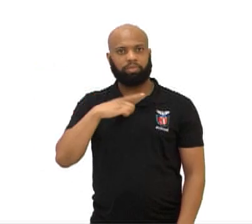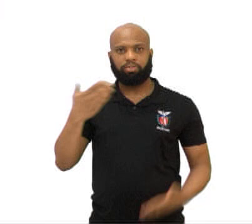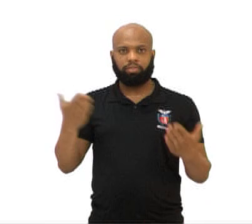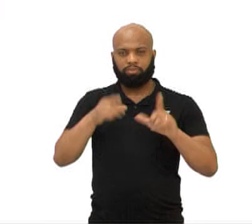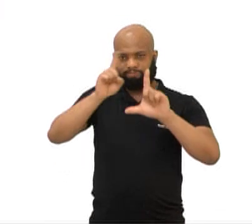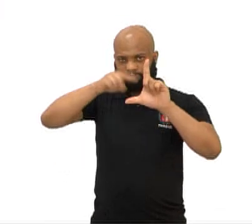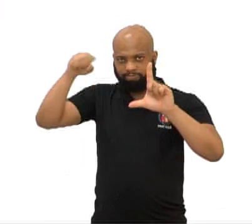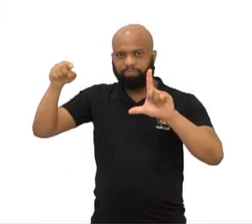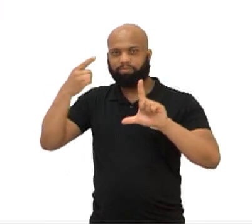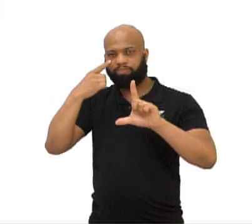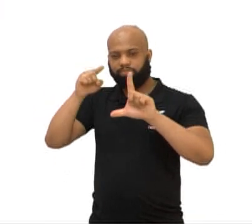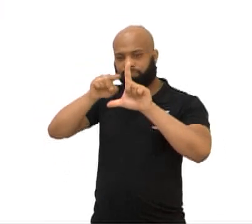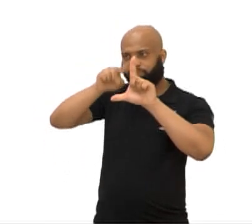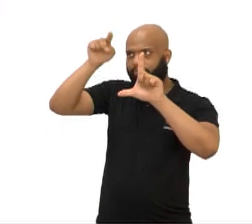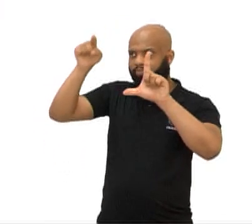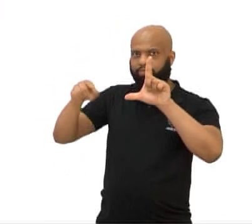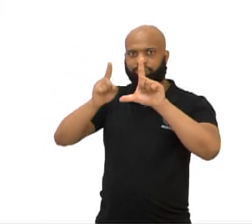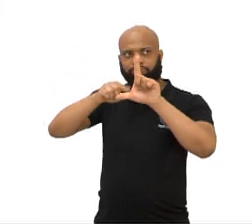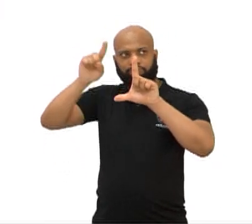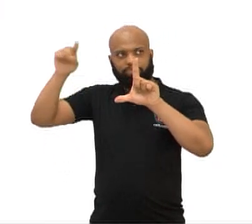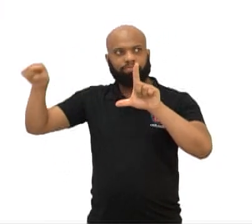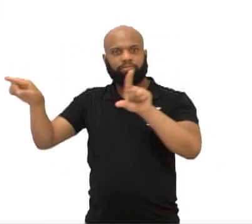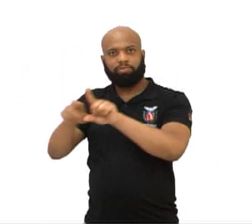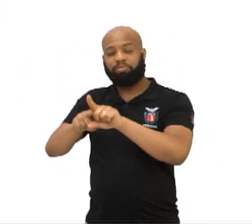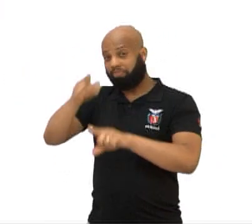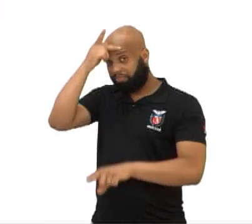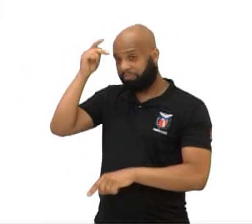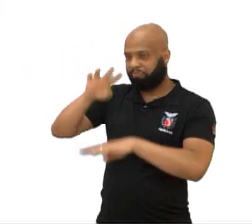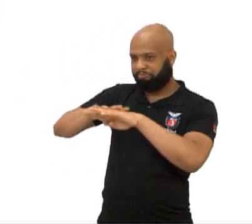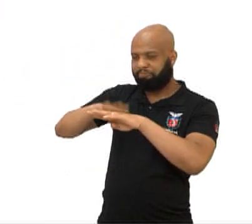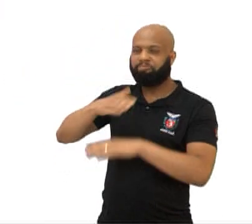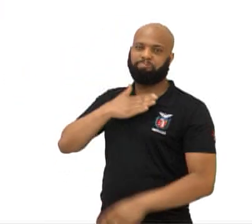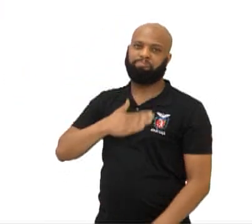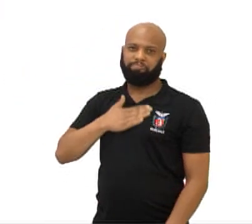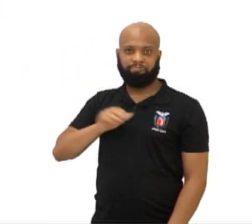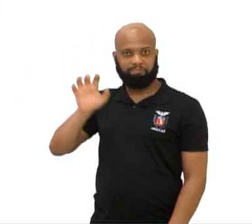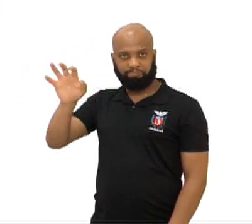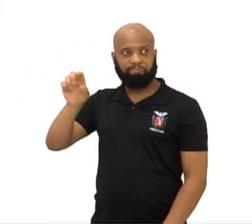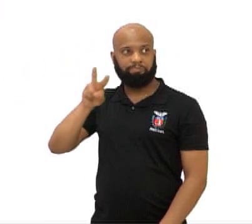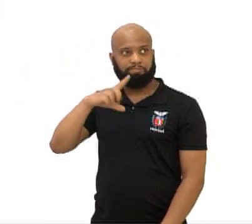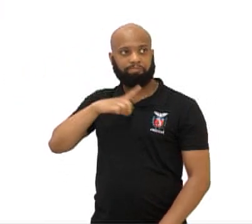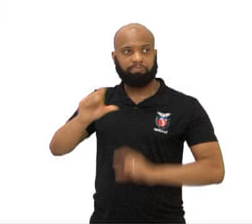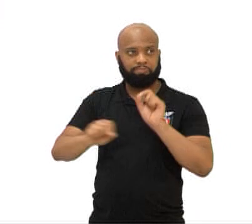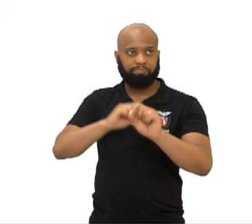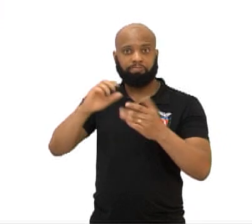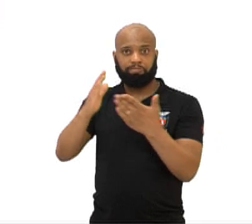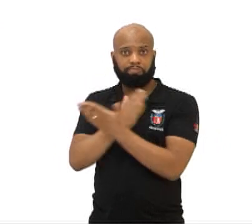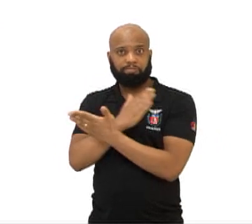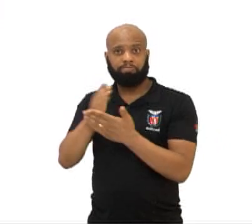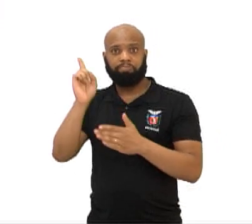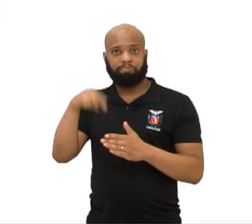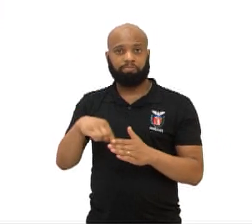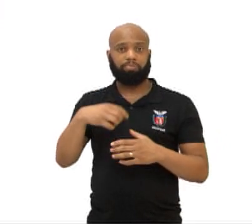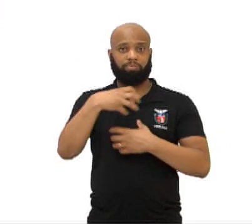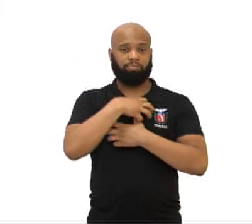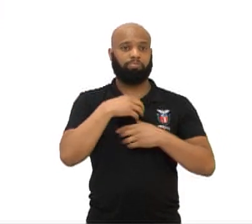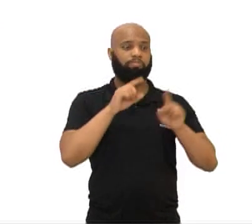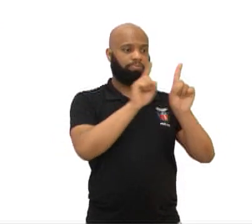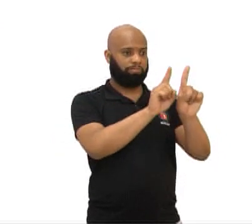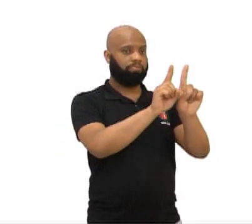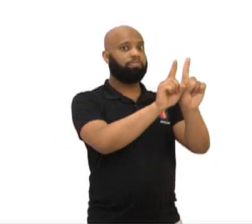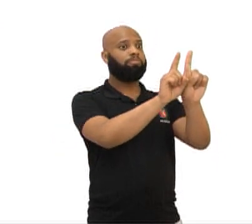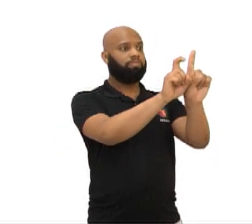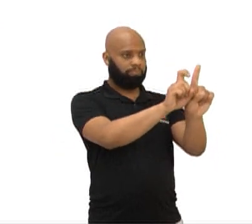curva, que o pessoal da matemática também manja muito disso, mas o que nós vamos ter? Nós vamos ter genes recessivos, alelos recessivos e